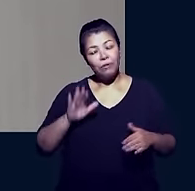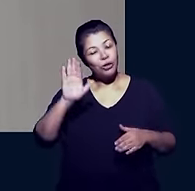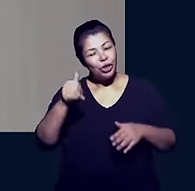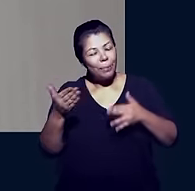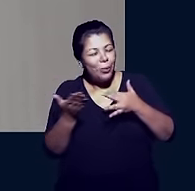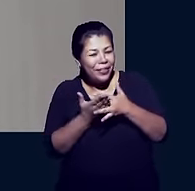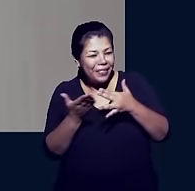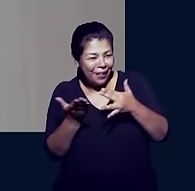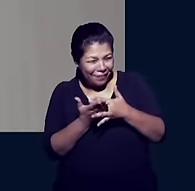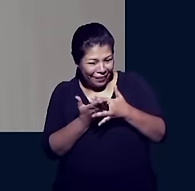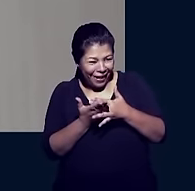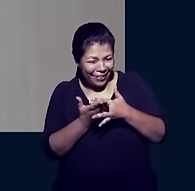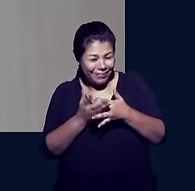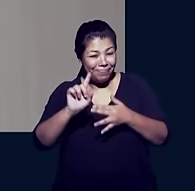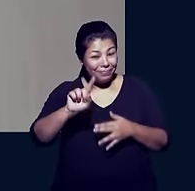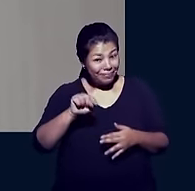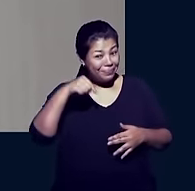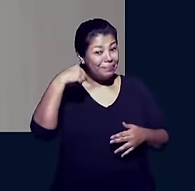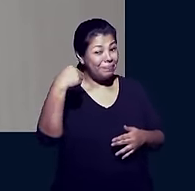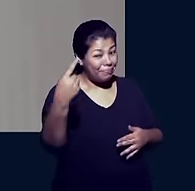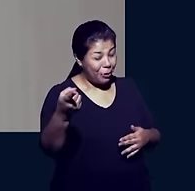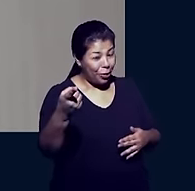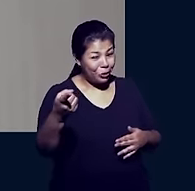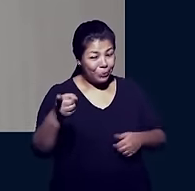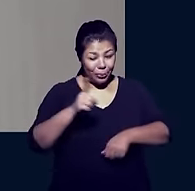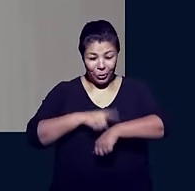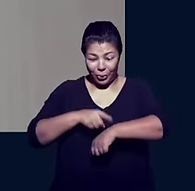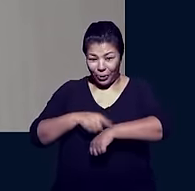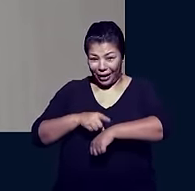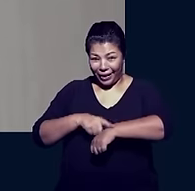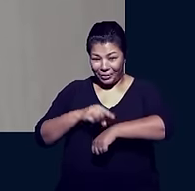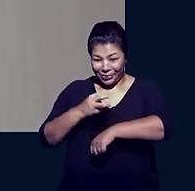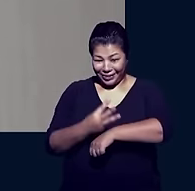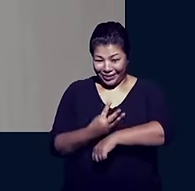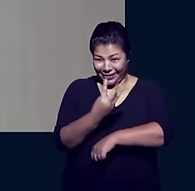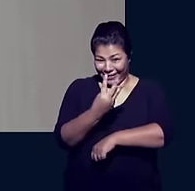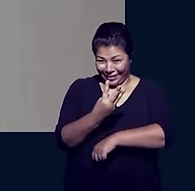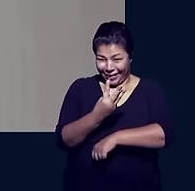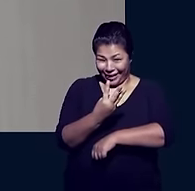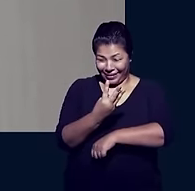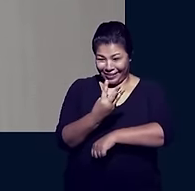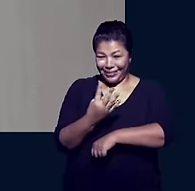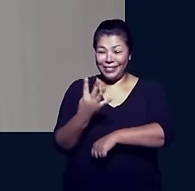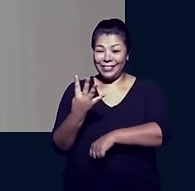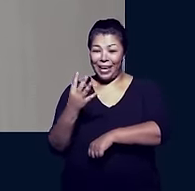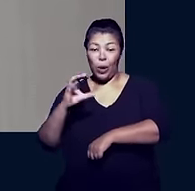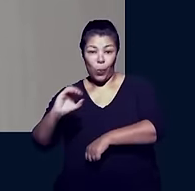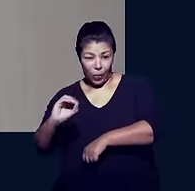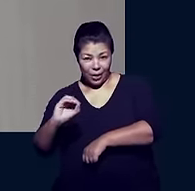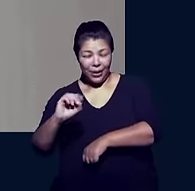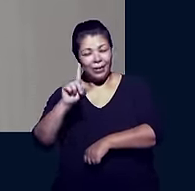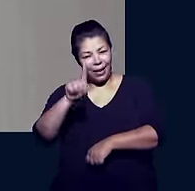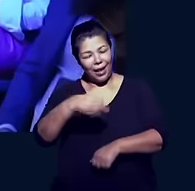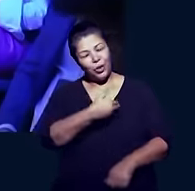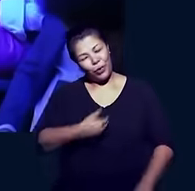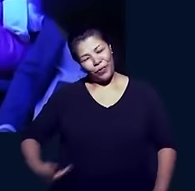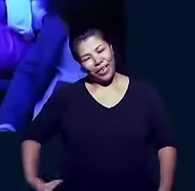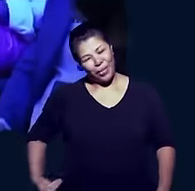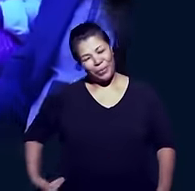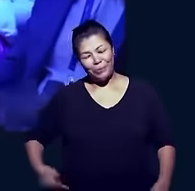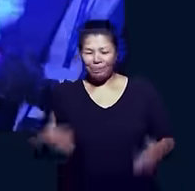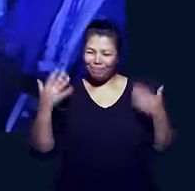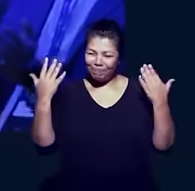intervalo e o próximo painel será às 15:40 que é o painel dos governadores tá mais uma vez muito